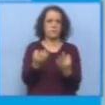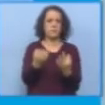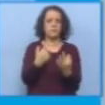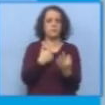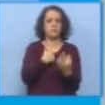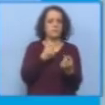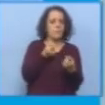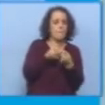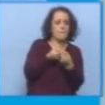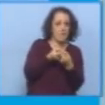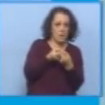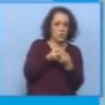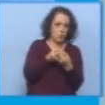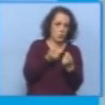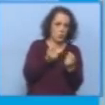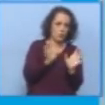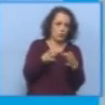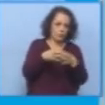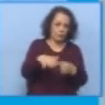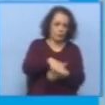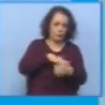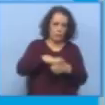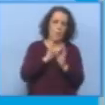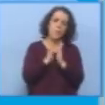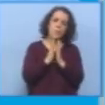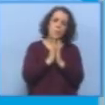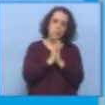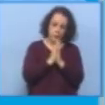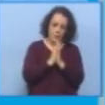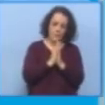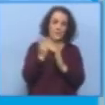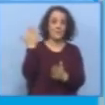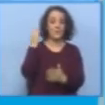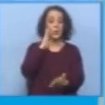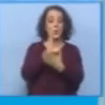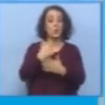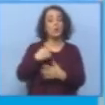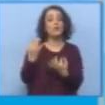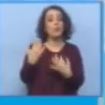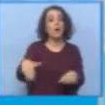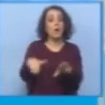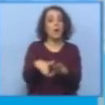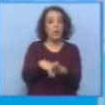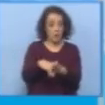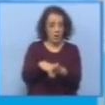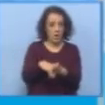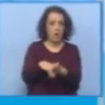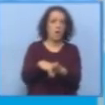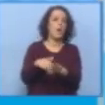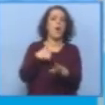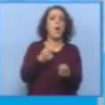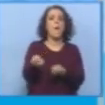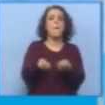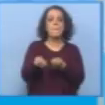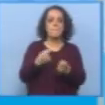perto, também acompanhava uma realidade paroquial própria. Uma das jornadas, a última que eu participei, já não participei como